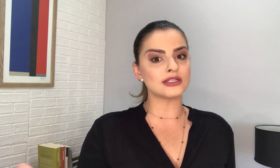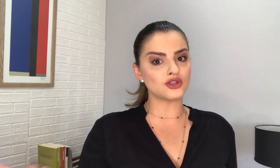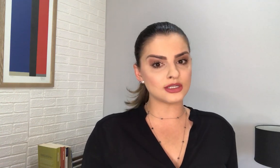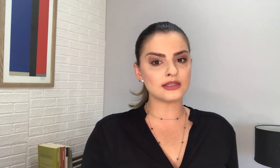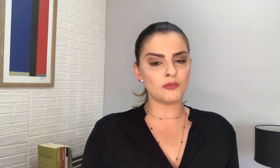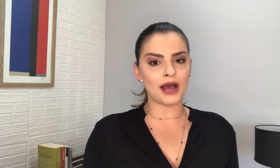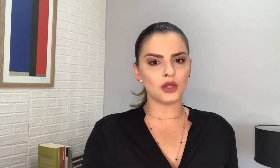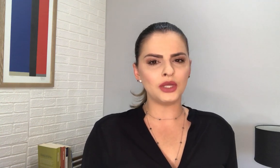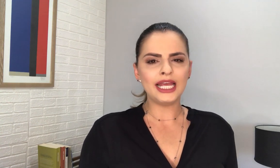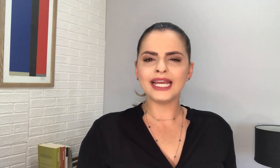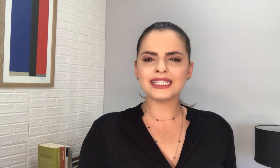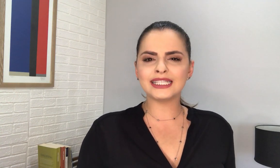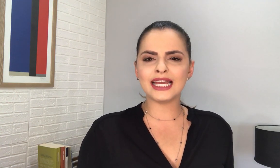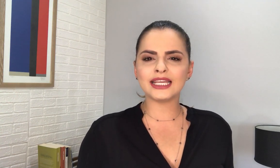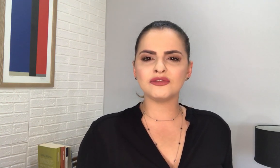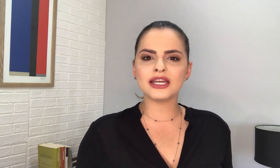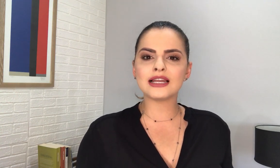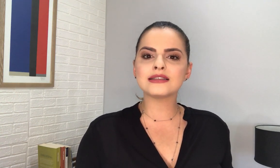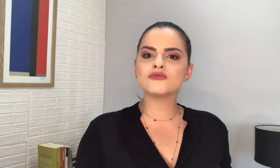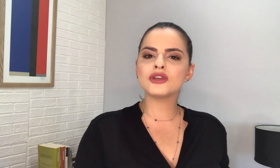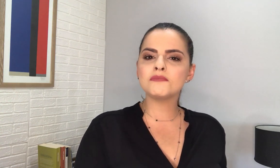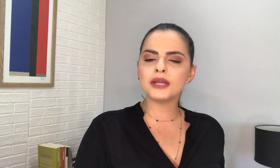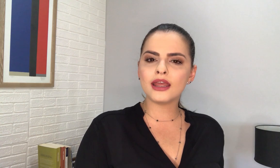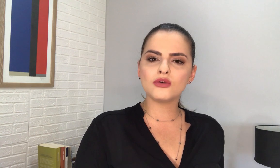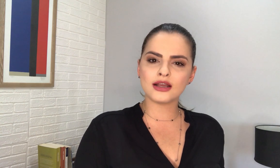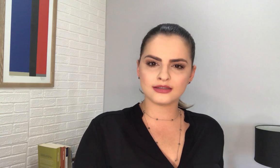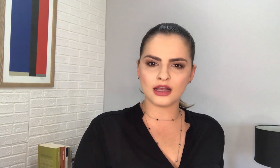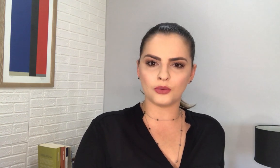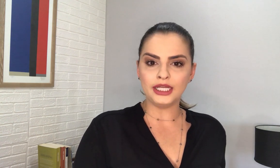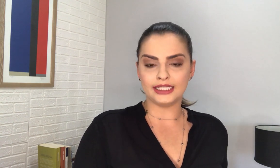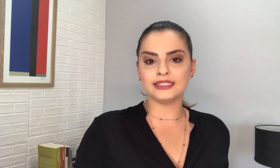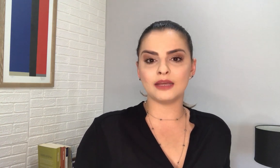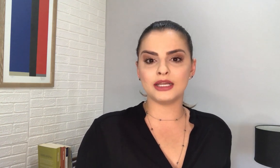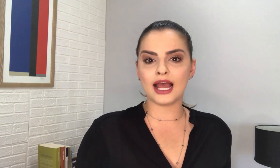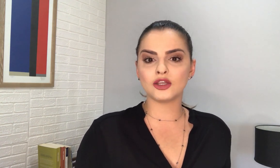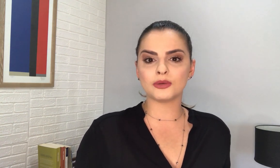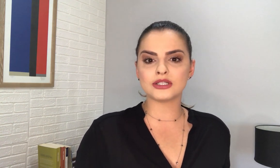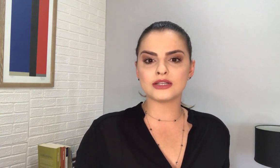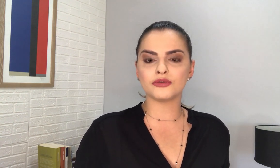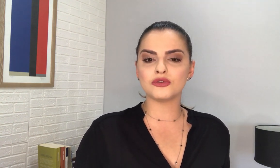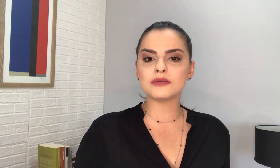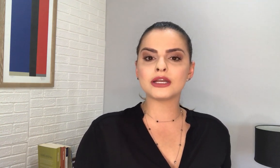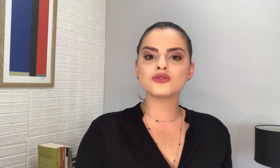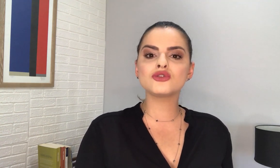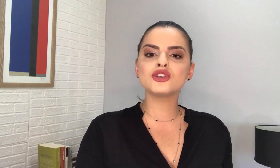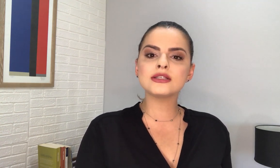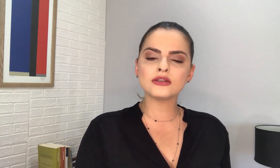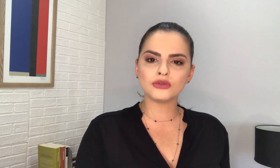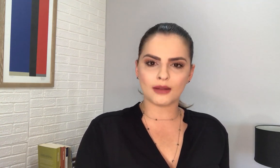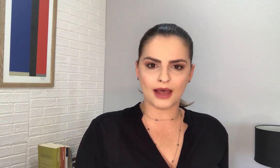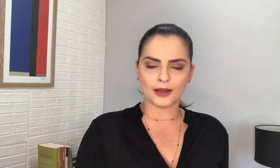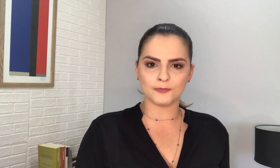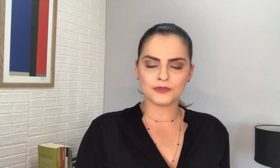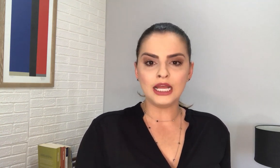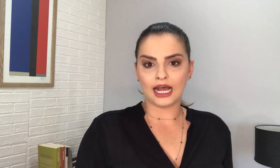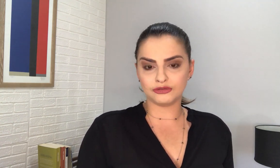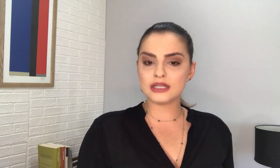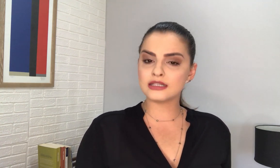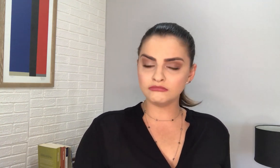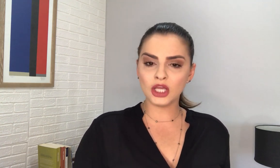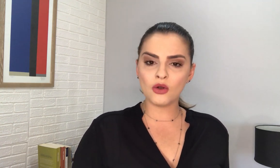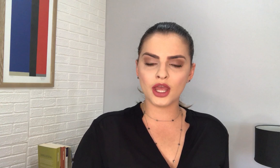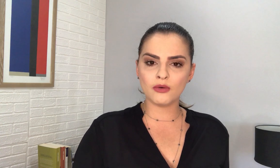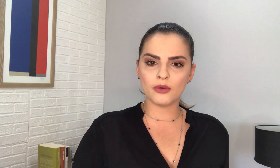Tribunal de Justiça de São Paulo entender que havia relação de emprego na ação e determinar que o processo fosse para a Justiça do Trabalho.